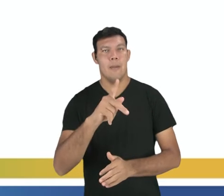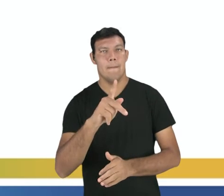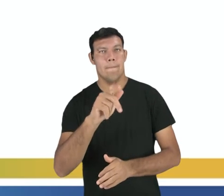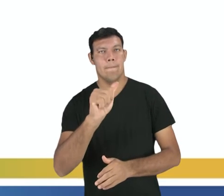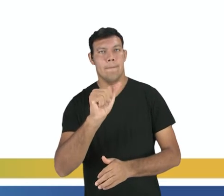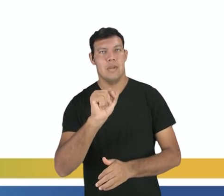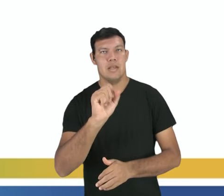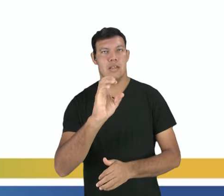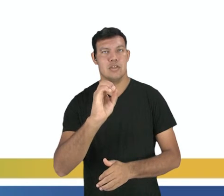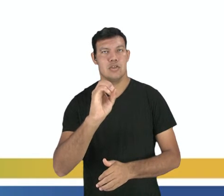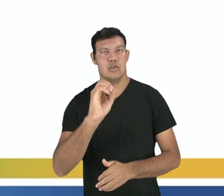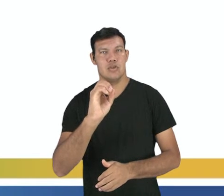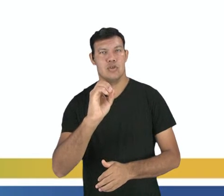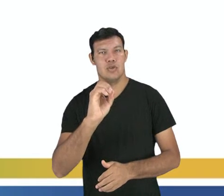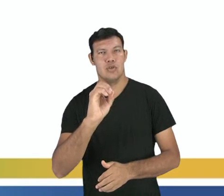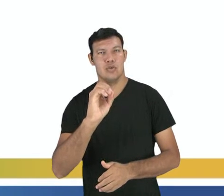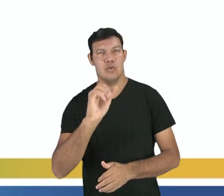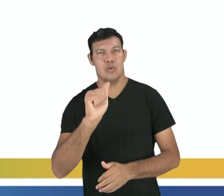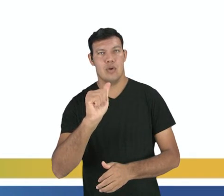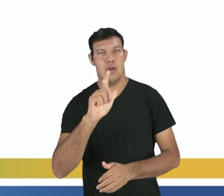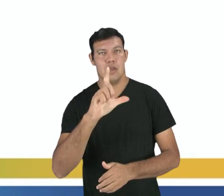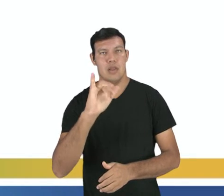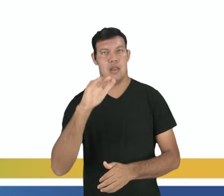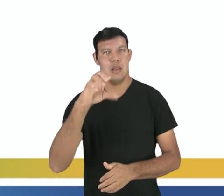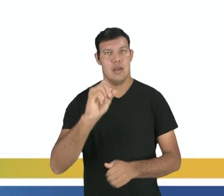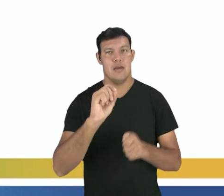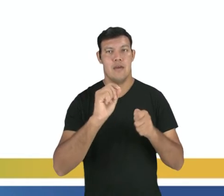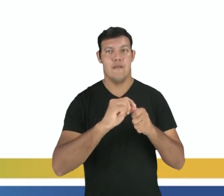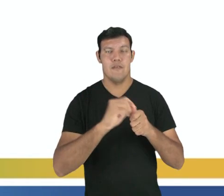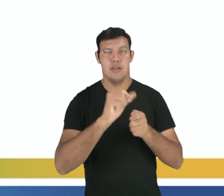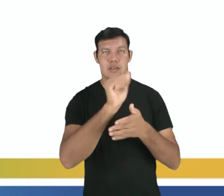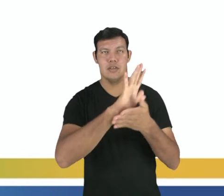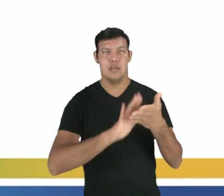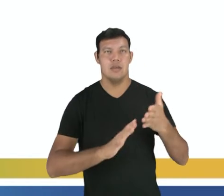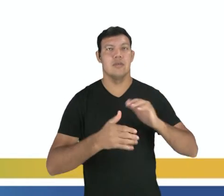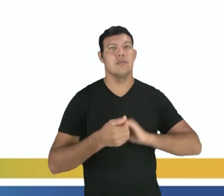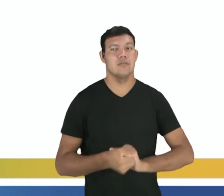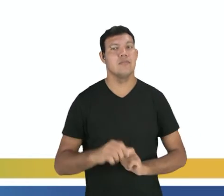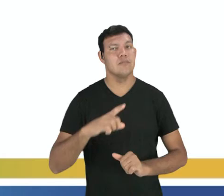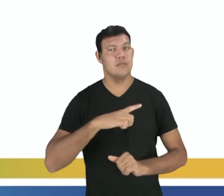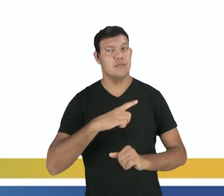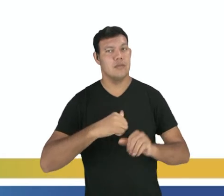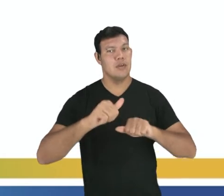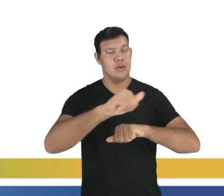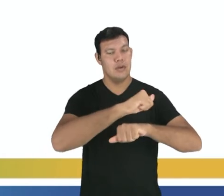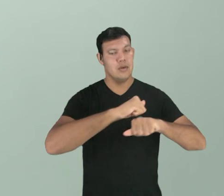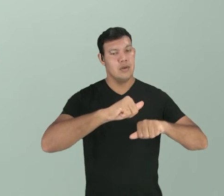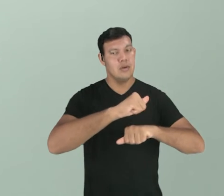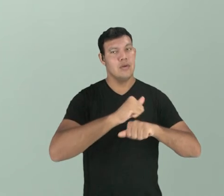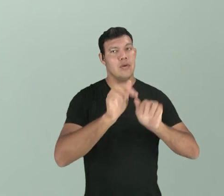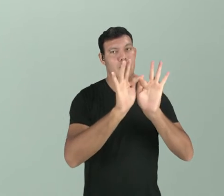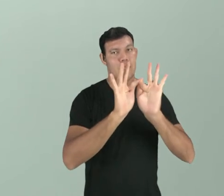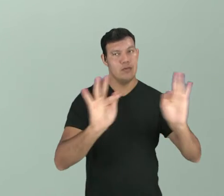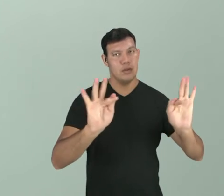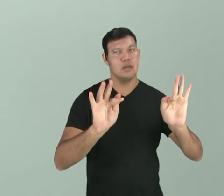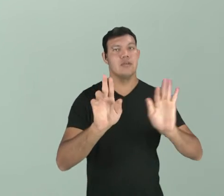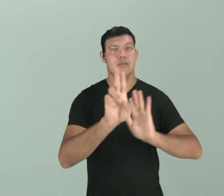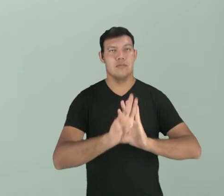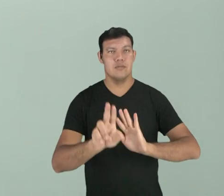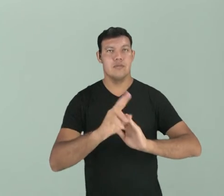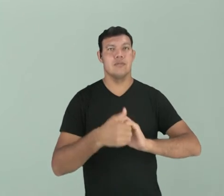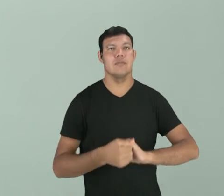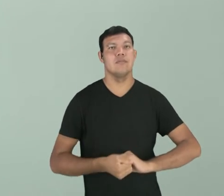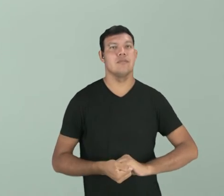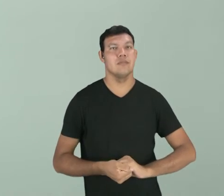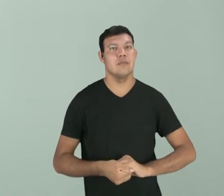são orações subordinadas adverbiais, que tem uma função ali de advérbio dentro aí dessa oração, tá? O que